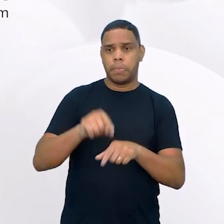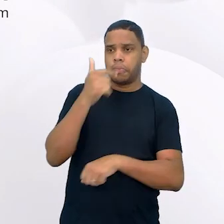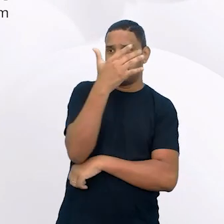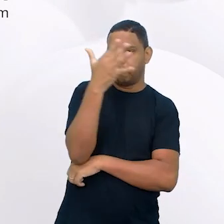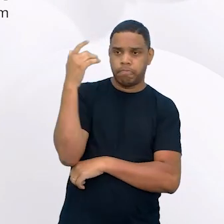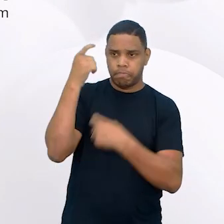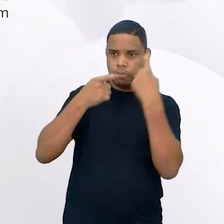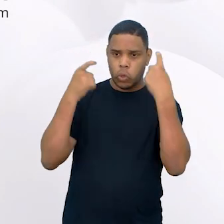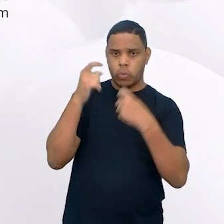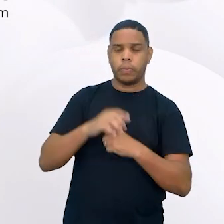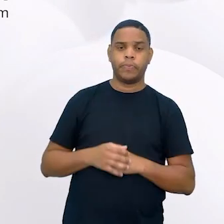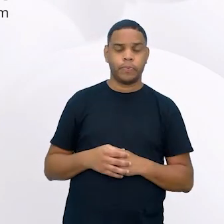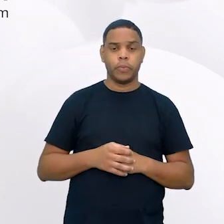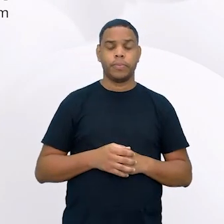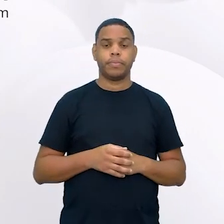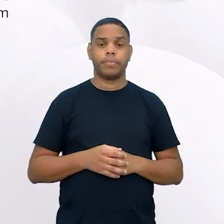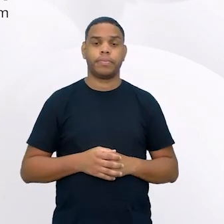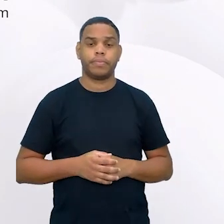ambiental.